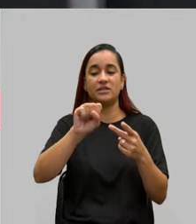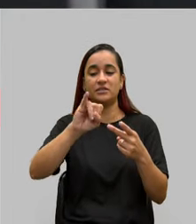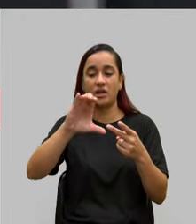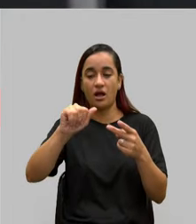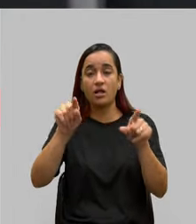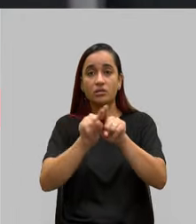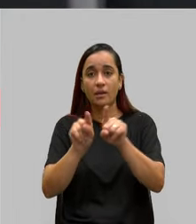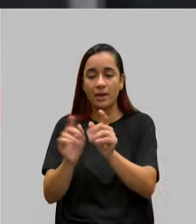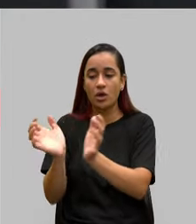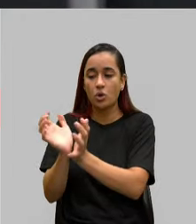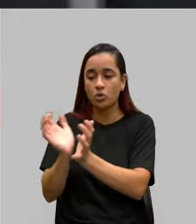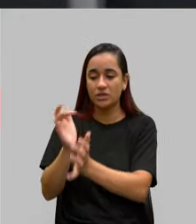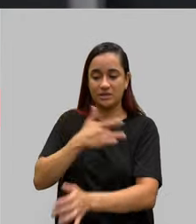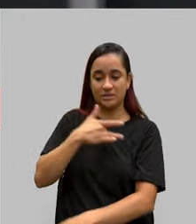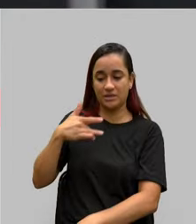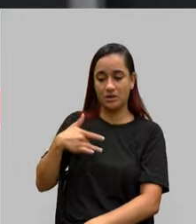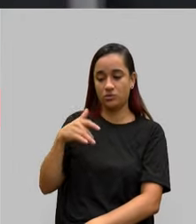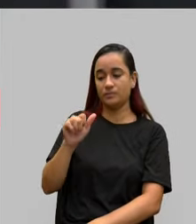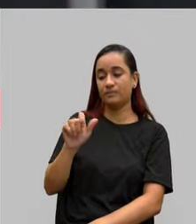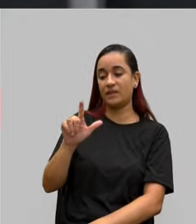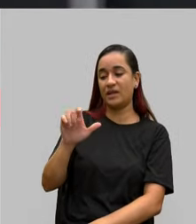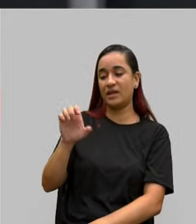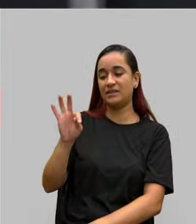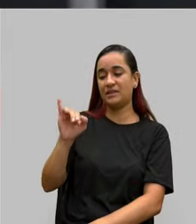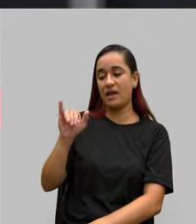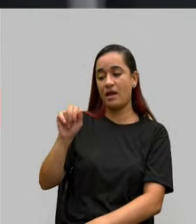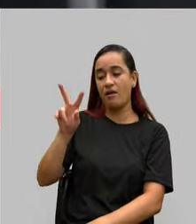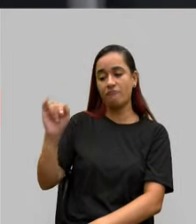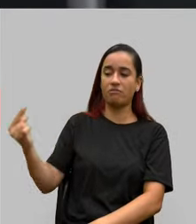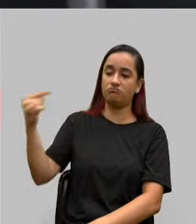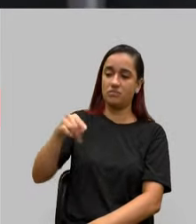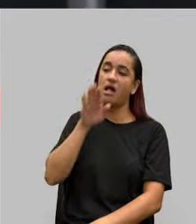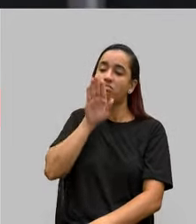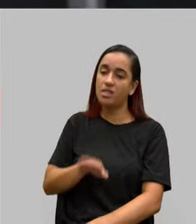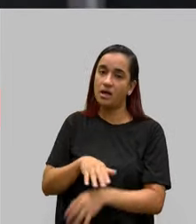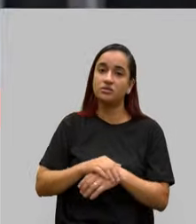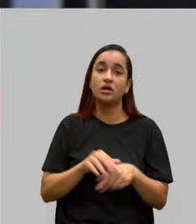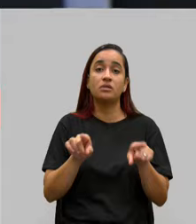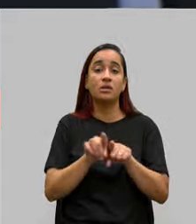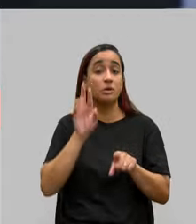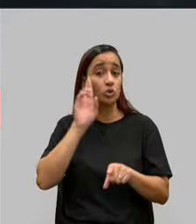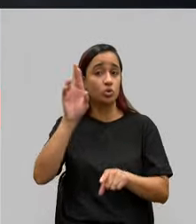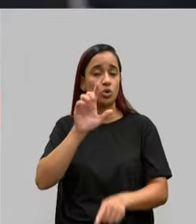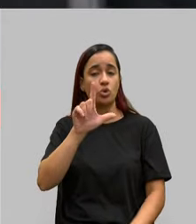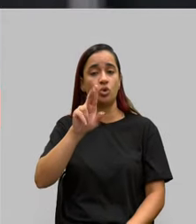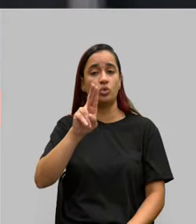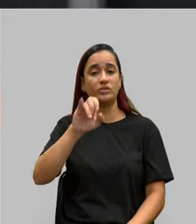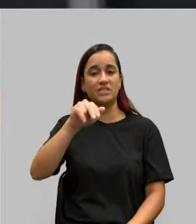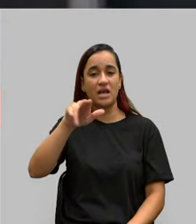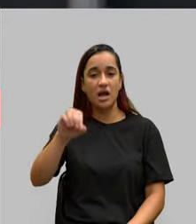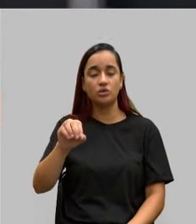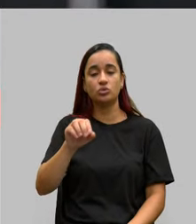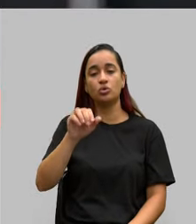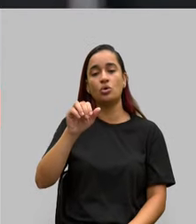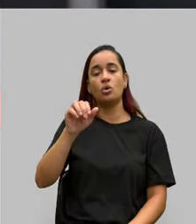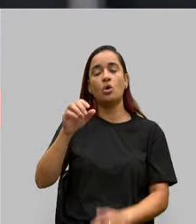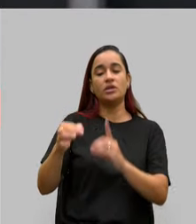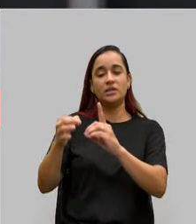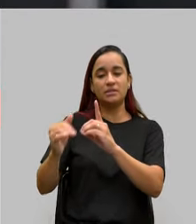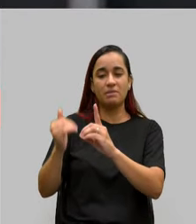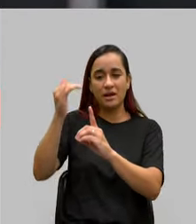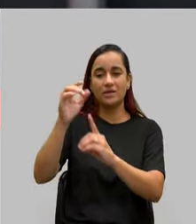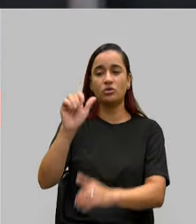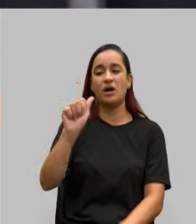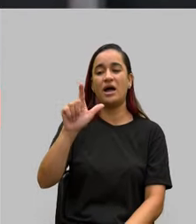aleteia que vai estar aqui à tarde com vocês Dr Luciano Dr Alexandre Desembargador Dr